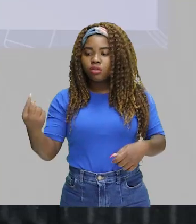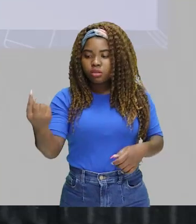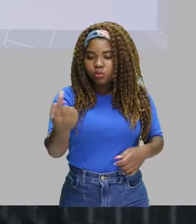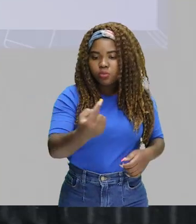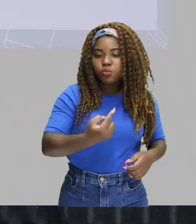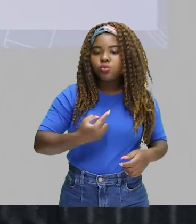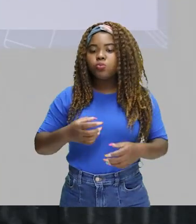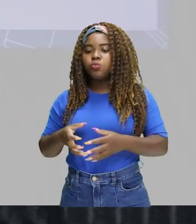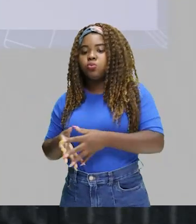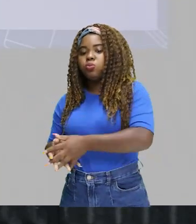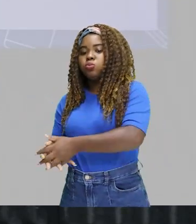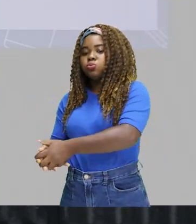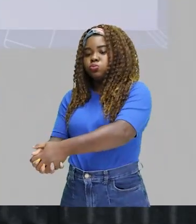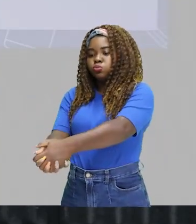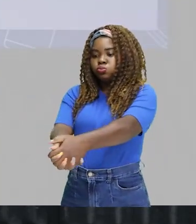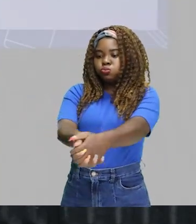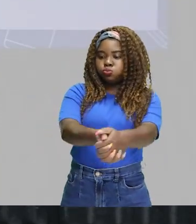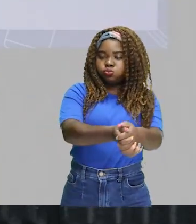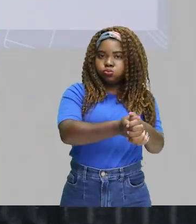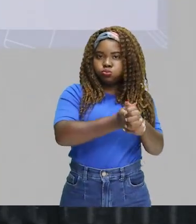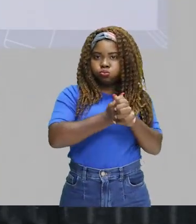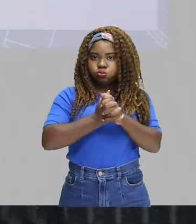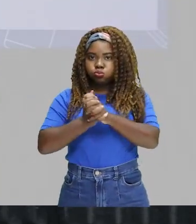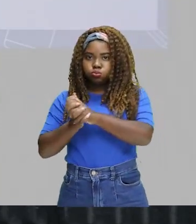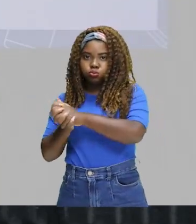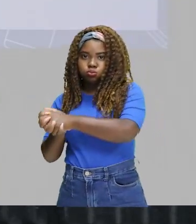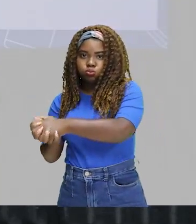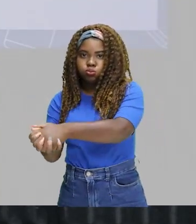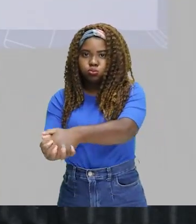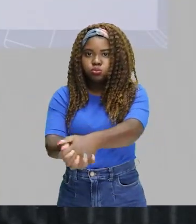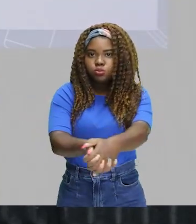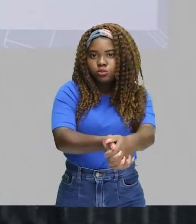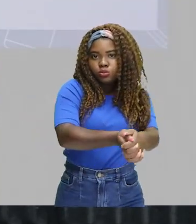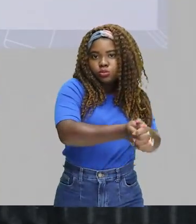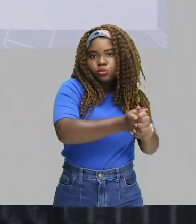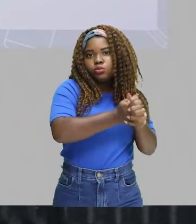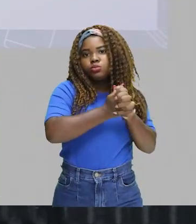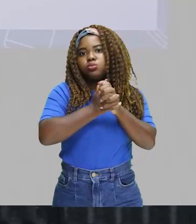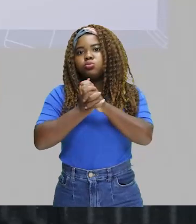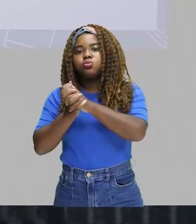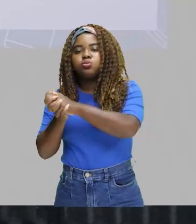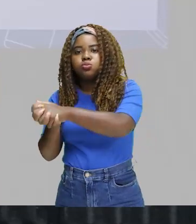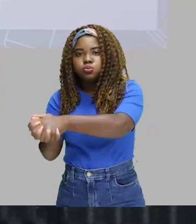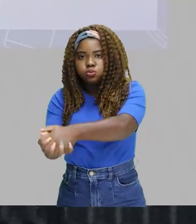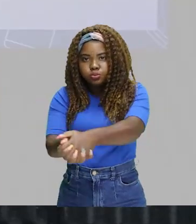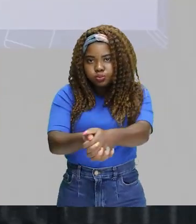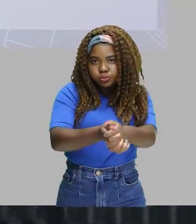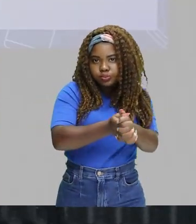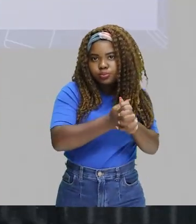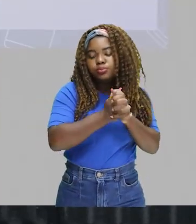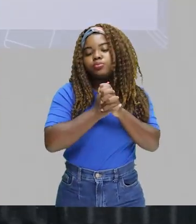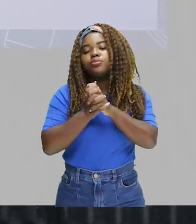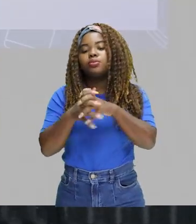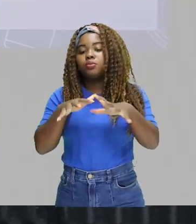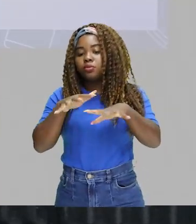giros, isso sobre o eixo do seu próprio corpo, com o martelo. Ele já vai fazendo um movimento só. Eu queria